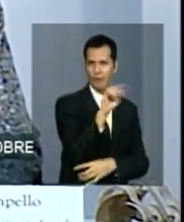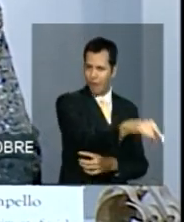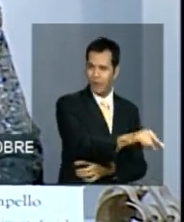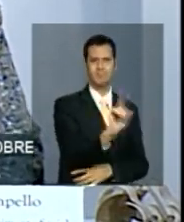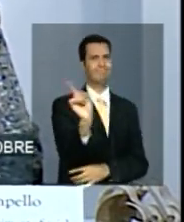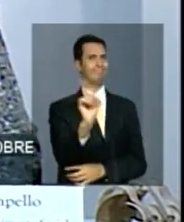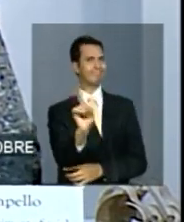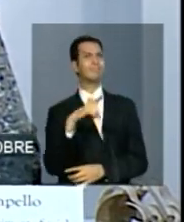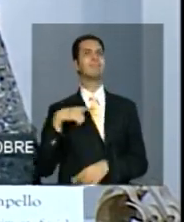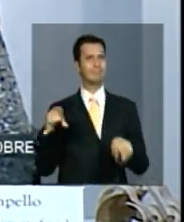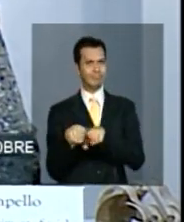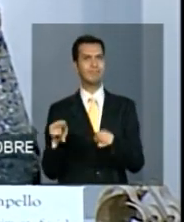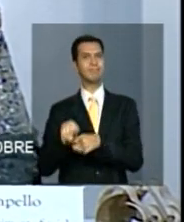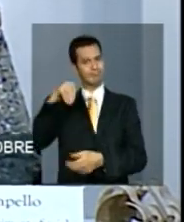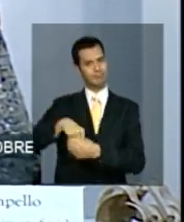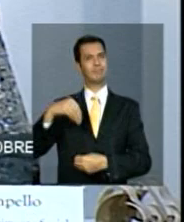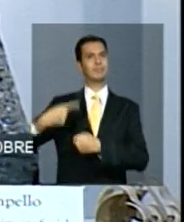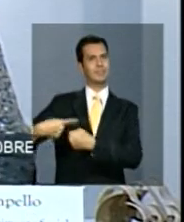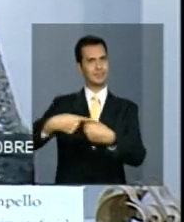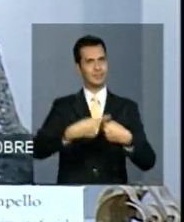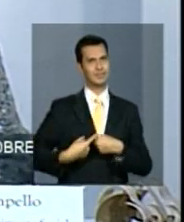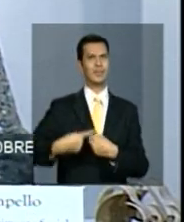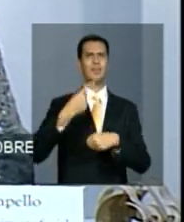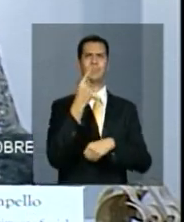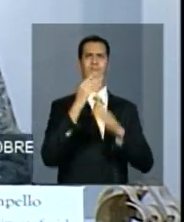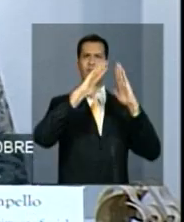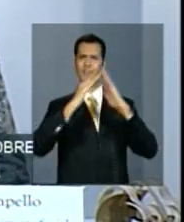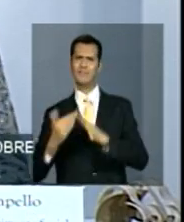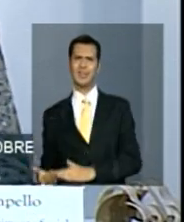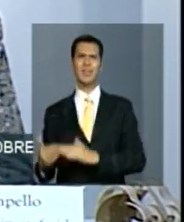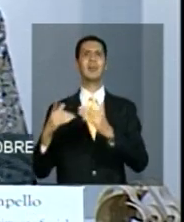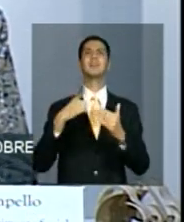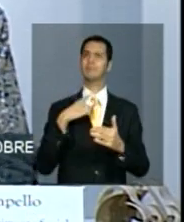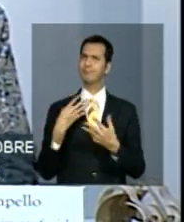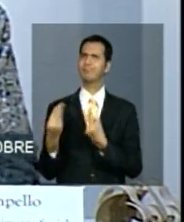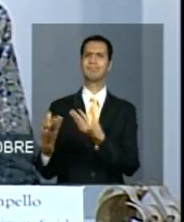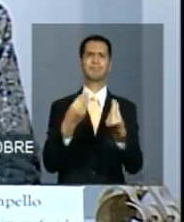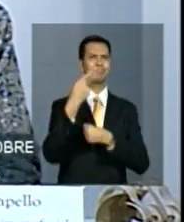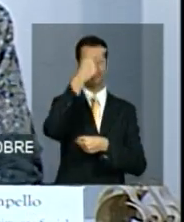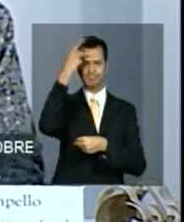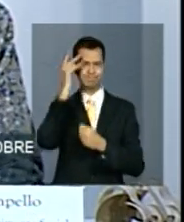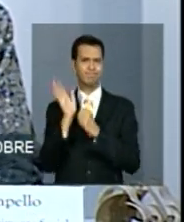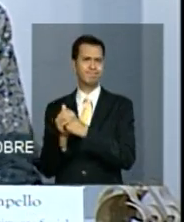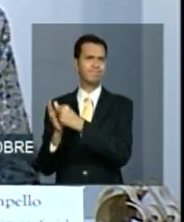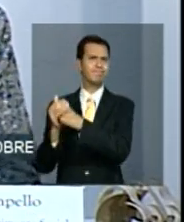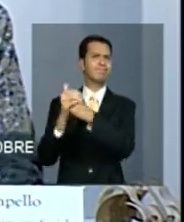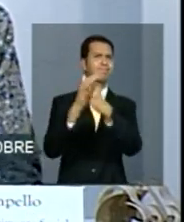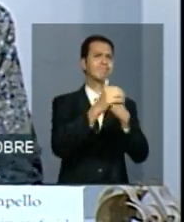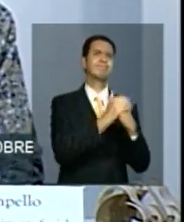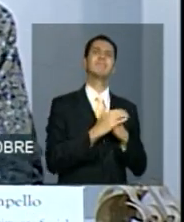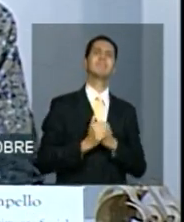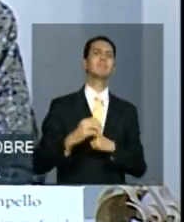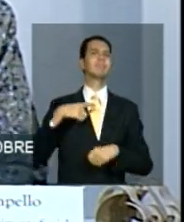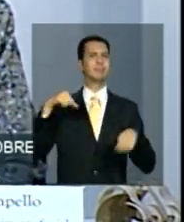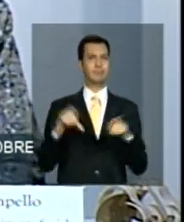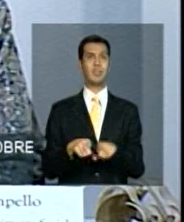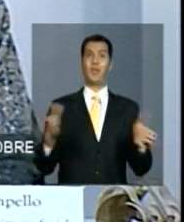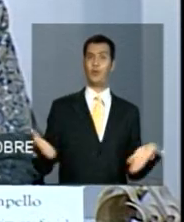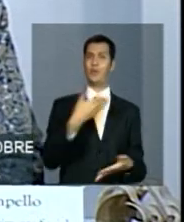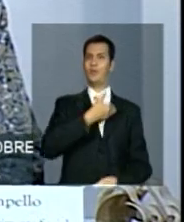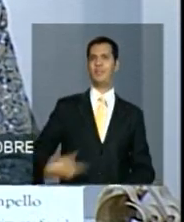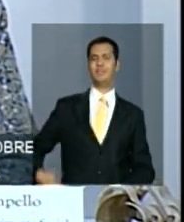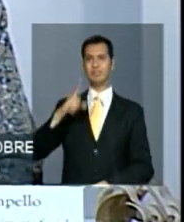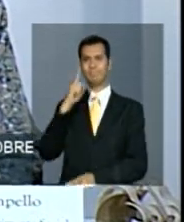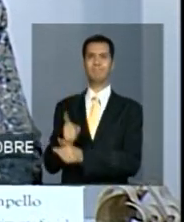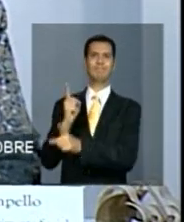favelas e a grande maioria desses se 8 7.000 pessoas localizadas estavam em